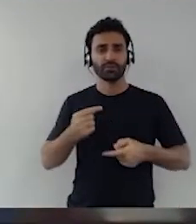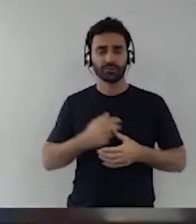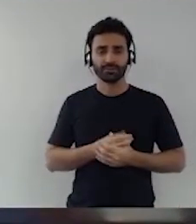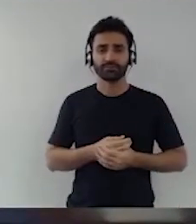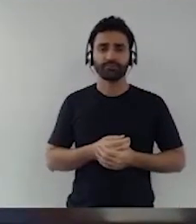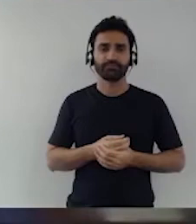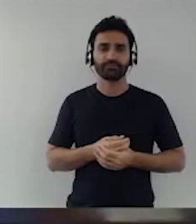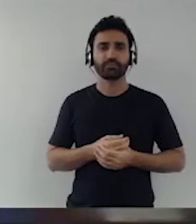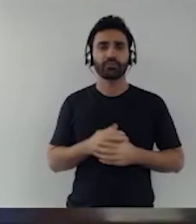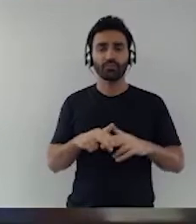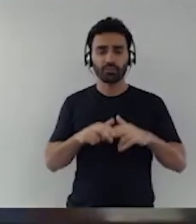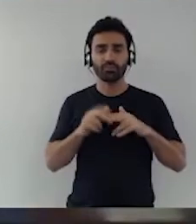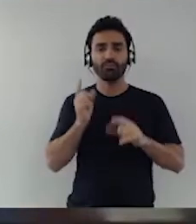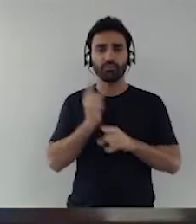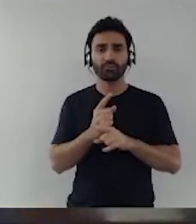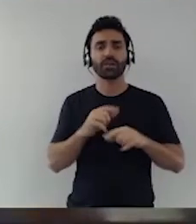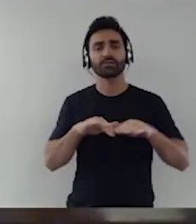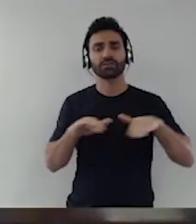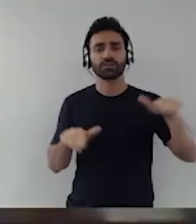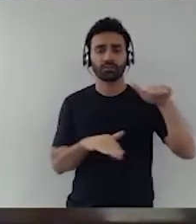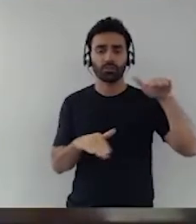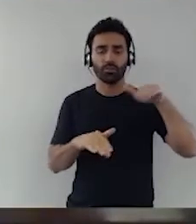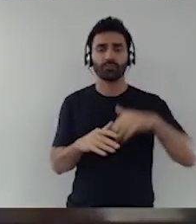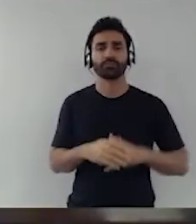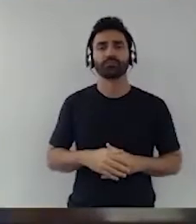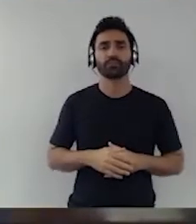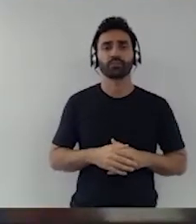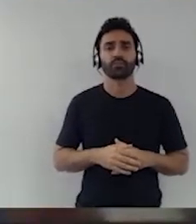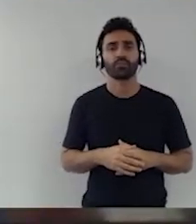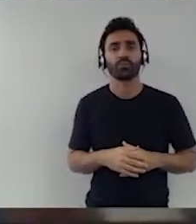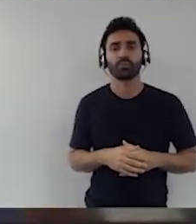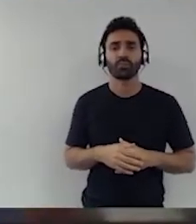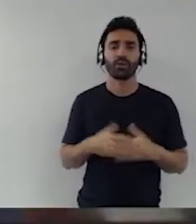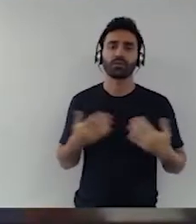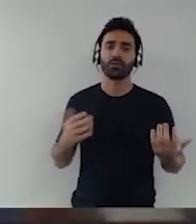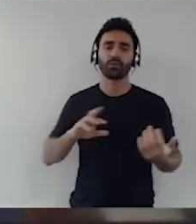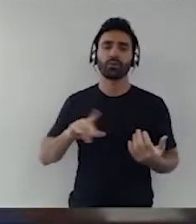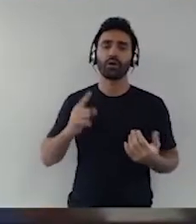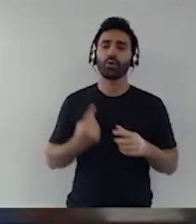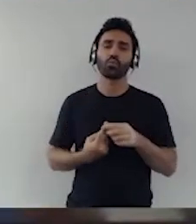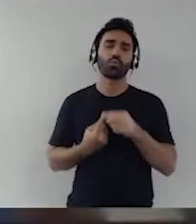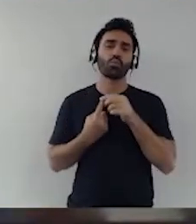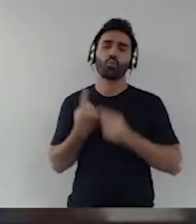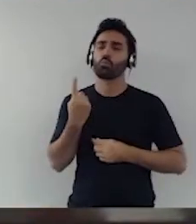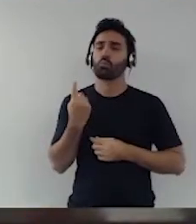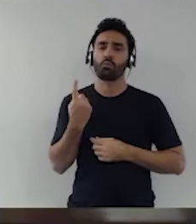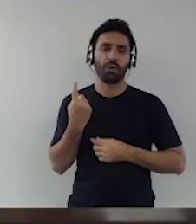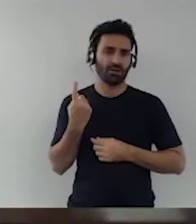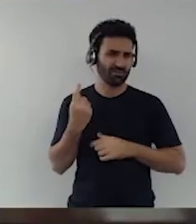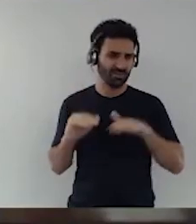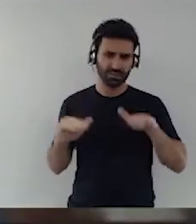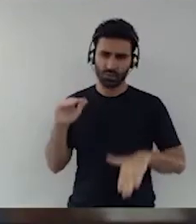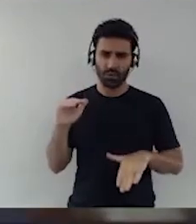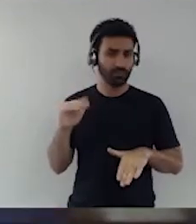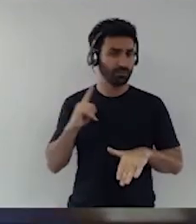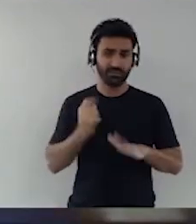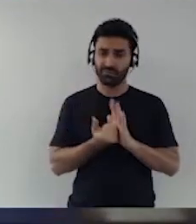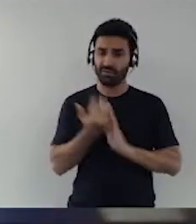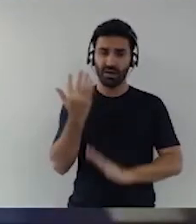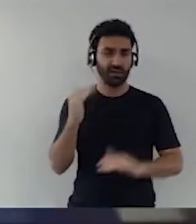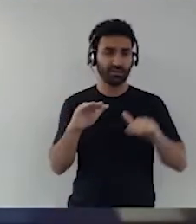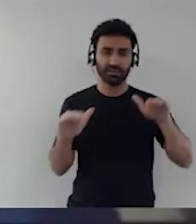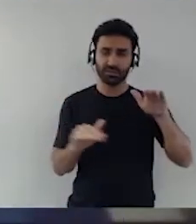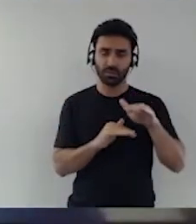coisas, essas desigualdades que estão postas aí. E aí não falo de uma desigualdade, falo de um conjunto de desigualdades. Da